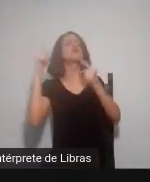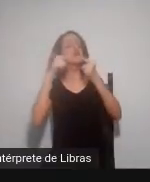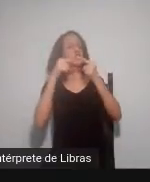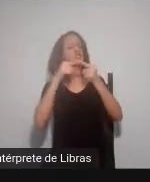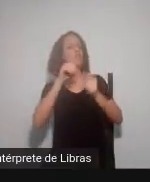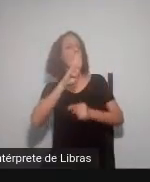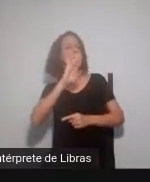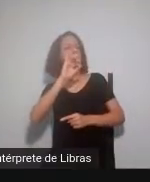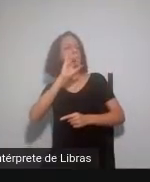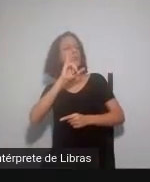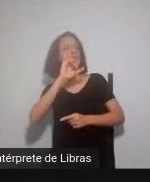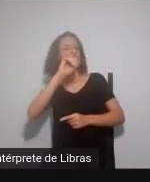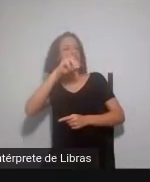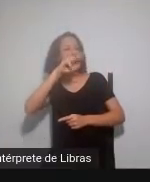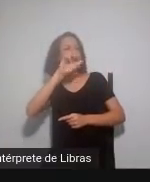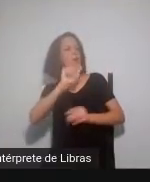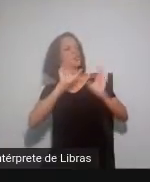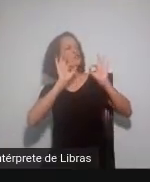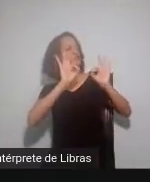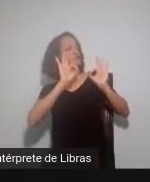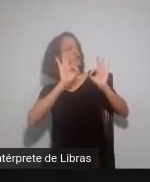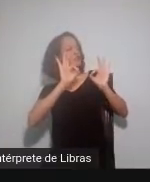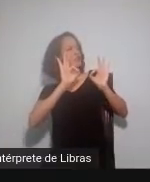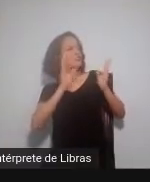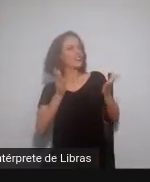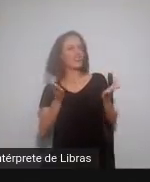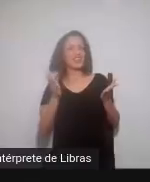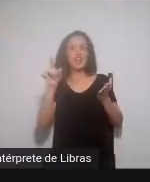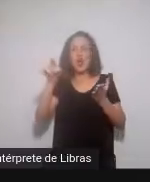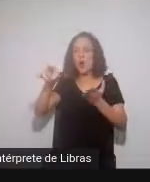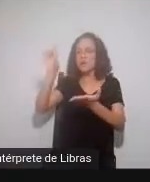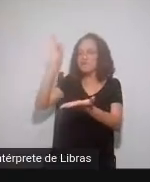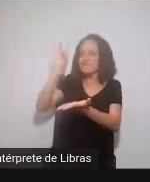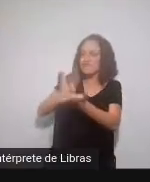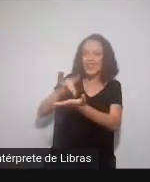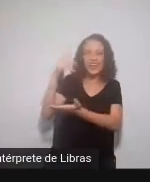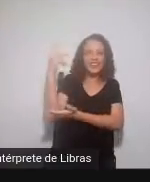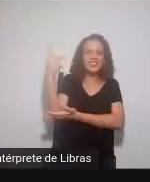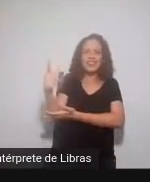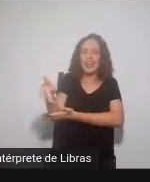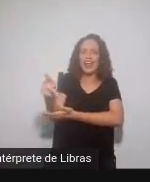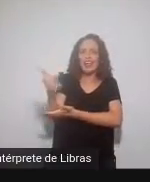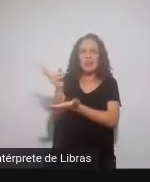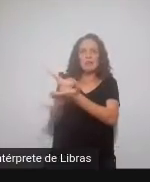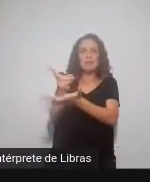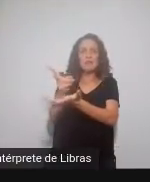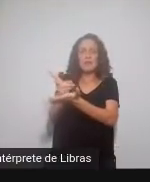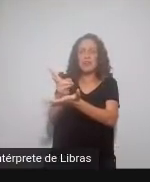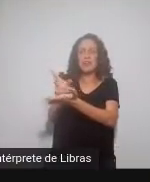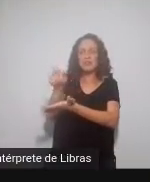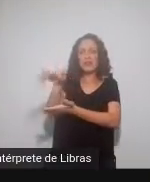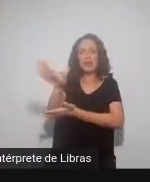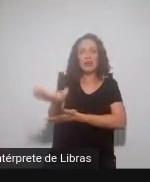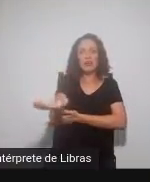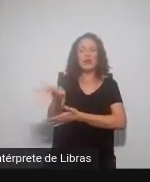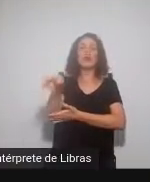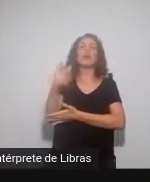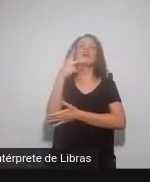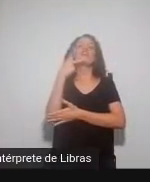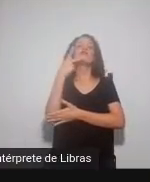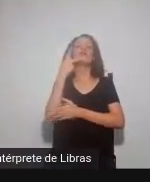chique e elegante. Então, esse tipo de originalidade acontece. Essa mesma criança, quando falou da